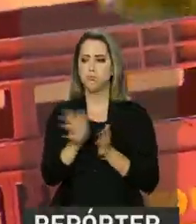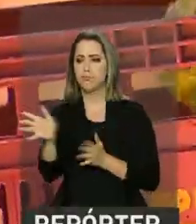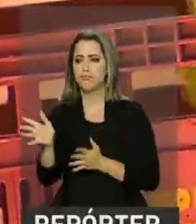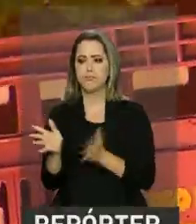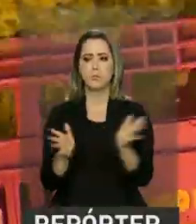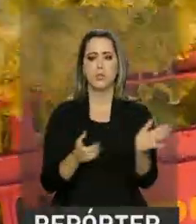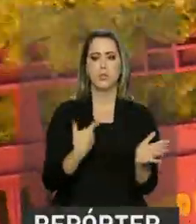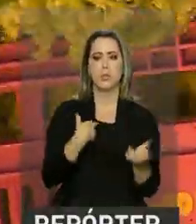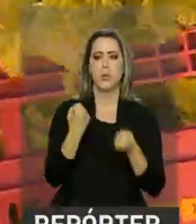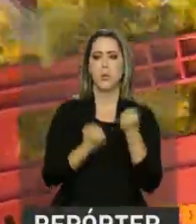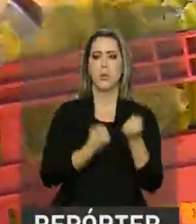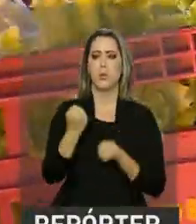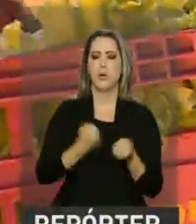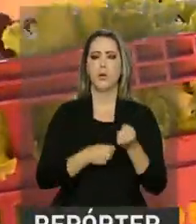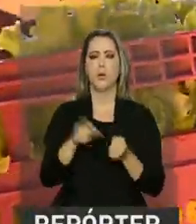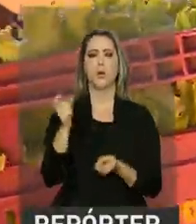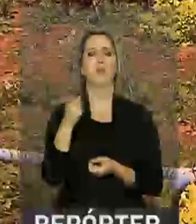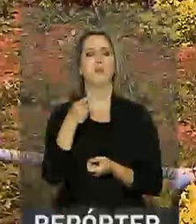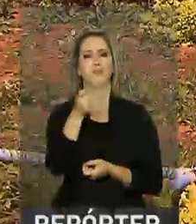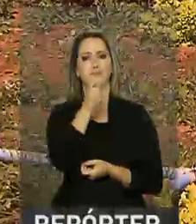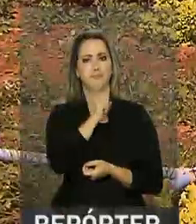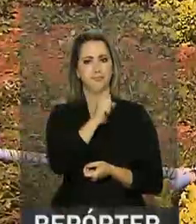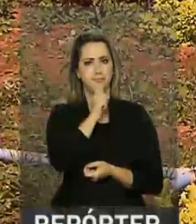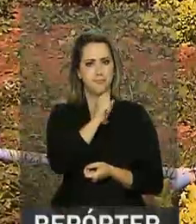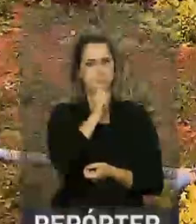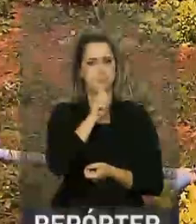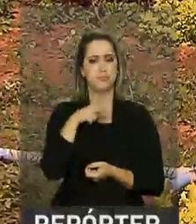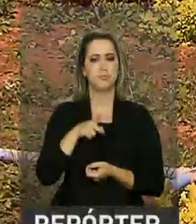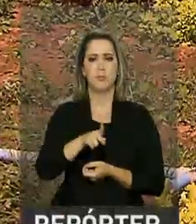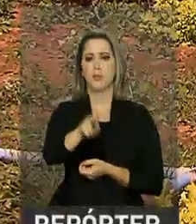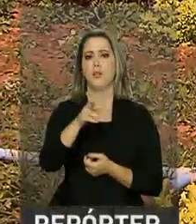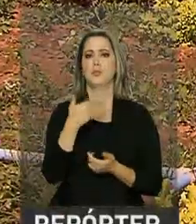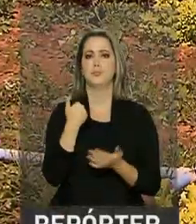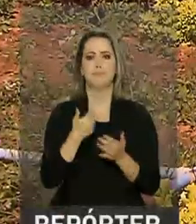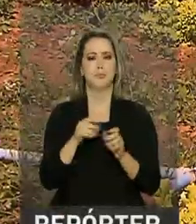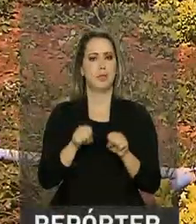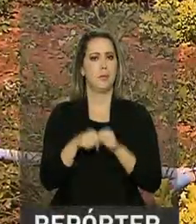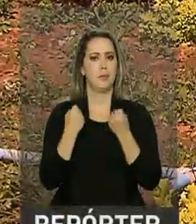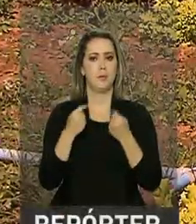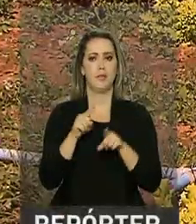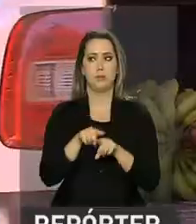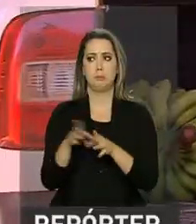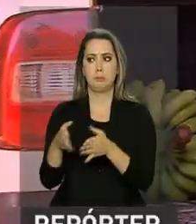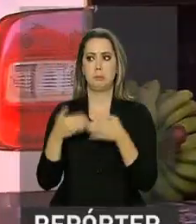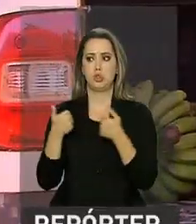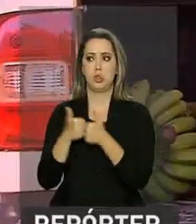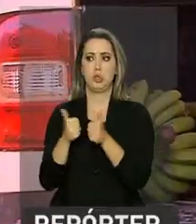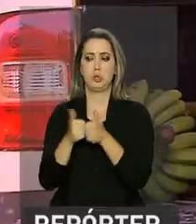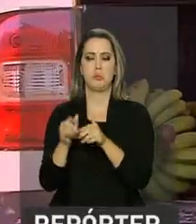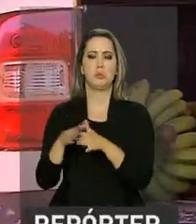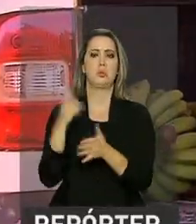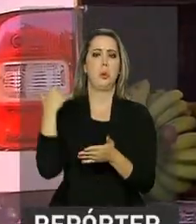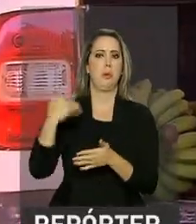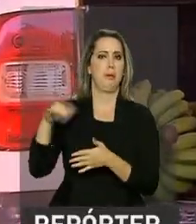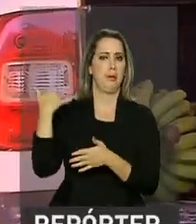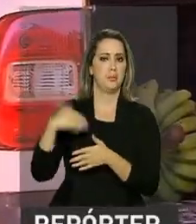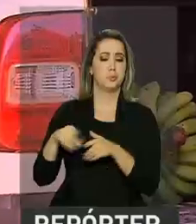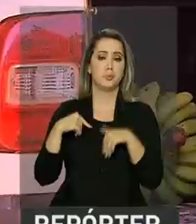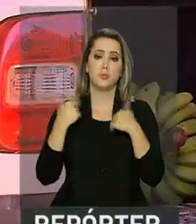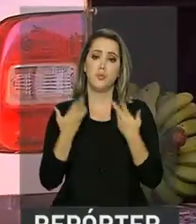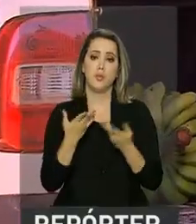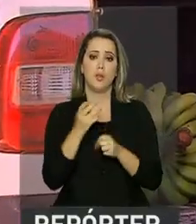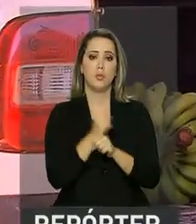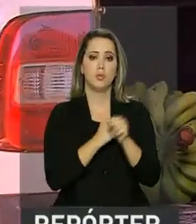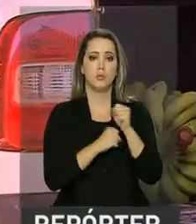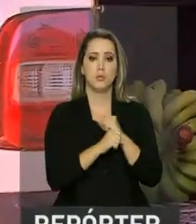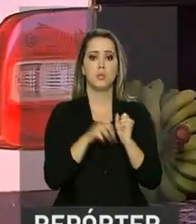o carro velho sempre estragava recorria ao frete e pagava caro no ano passado conseguiu financiar